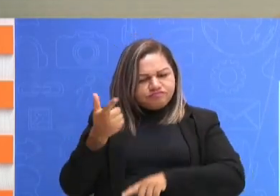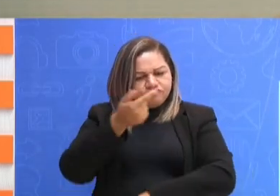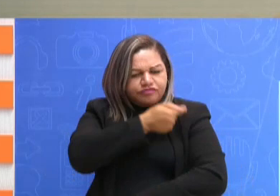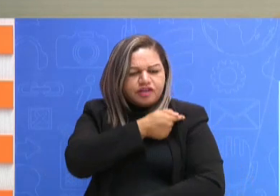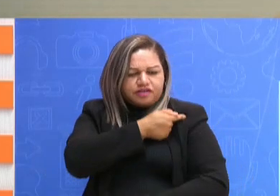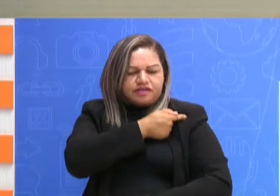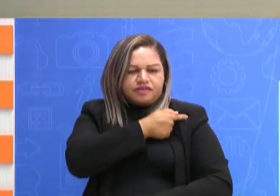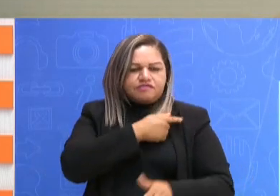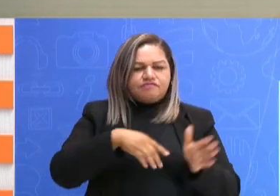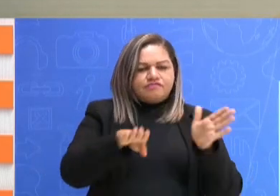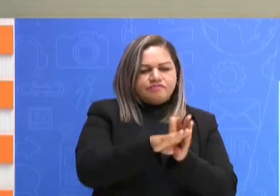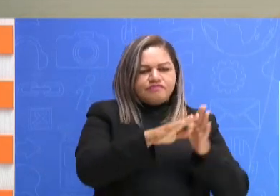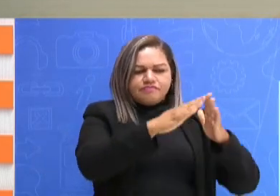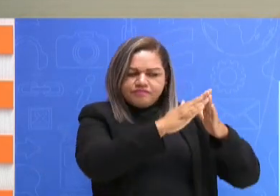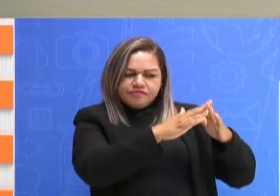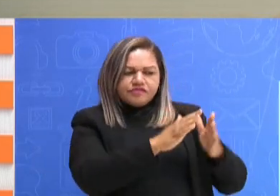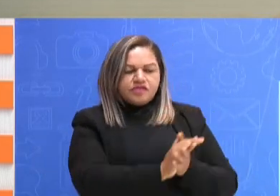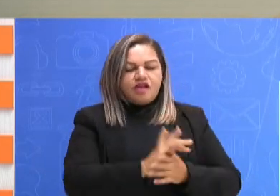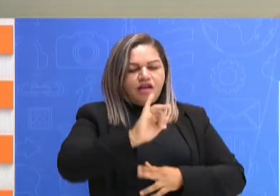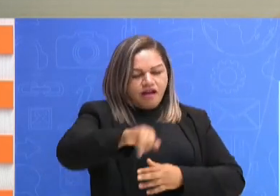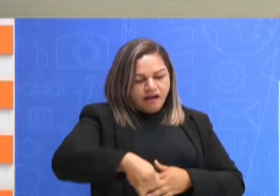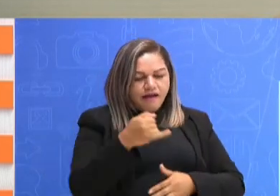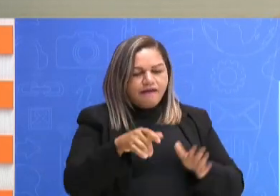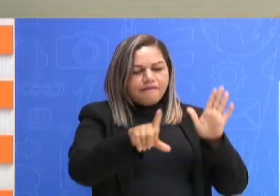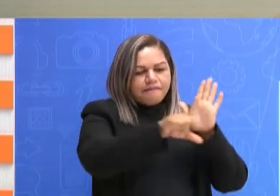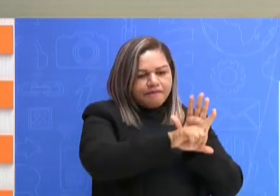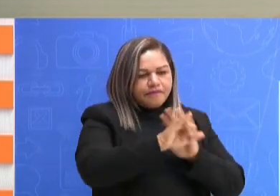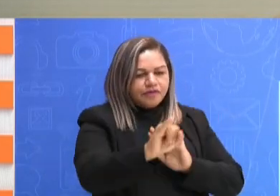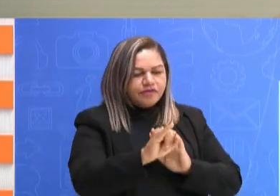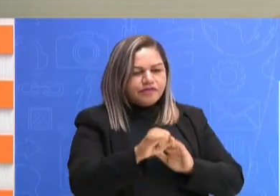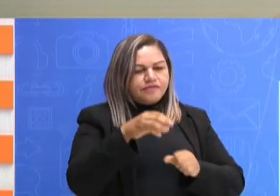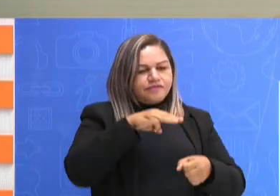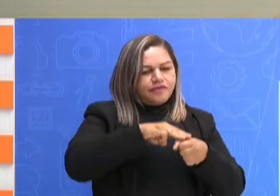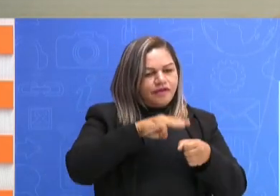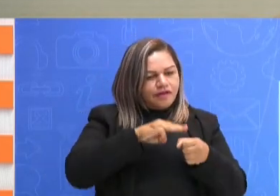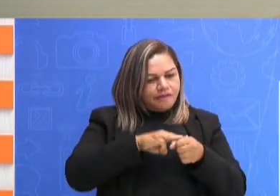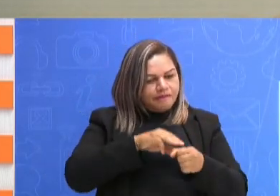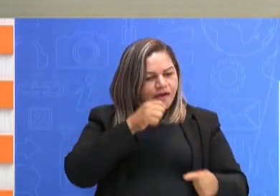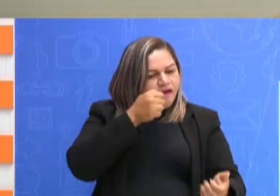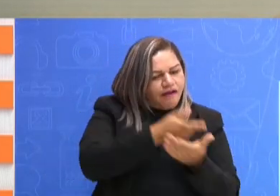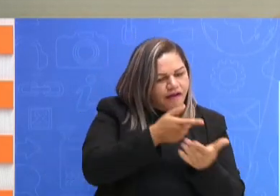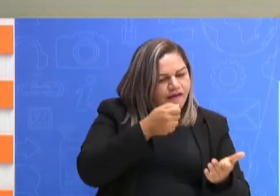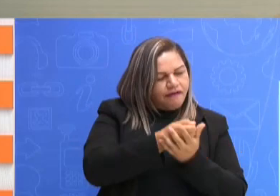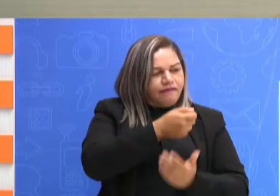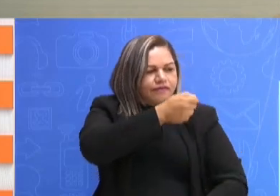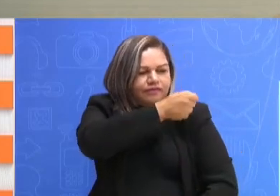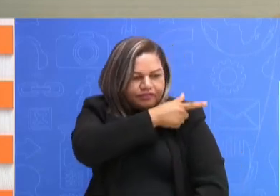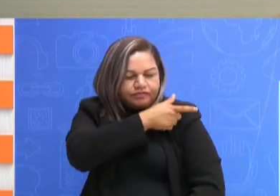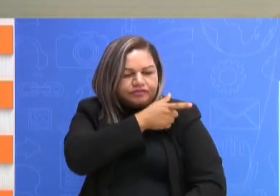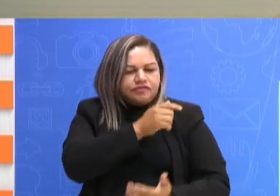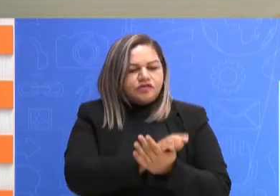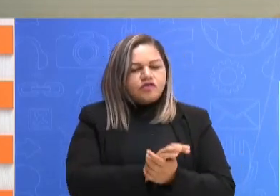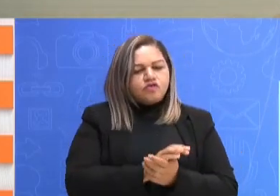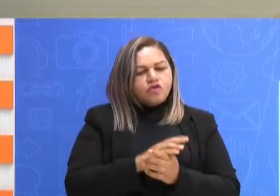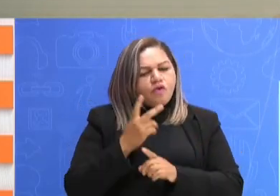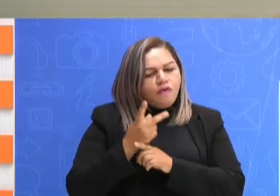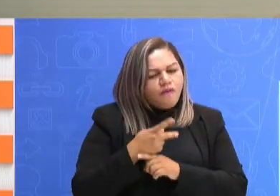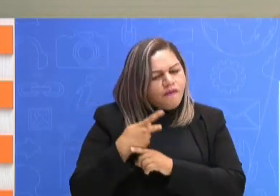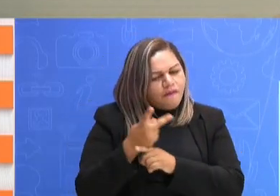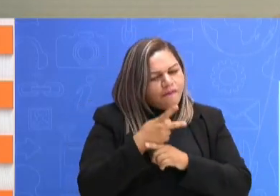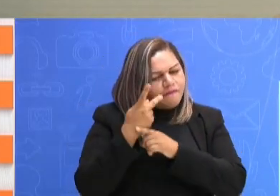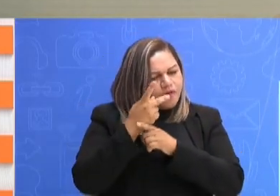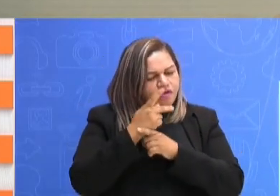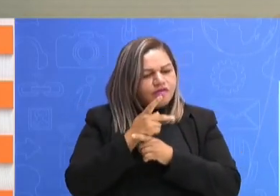chegue na sua casa já já. Aprovei uma lei municipal para aquisição e compra de vacina. Estou buscando caminhos para